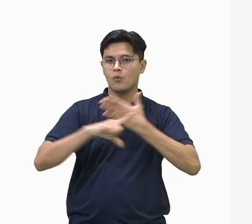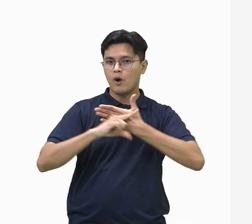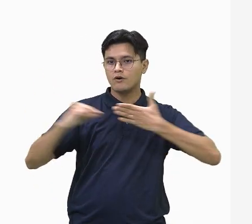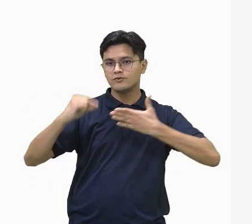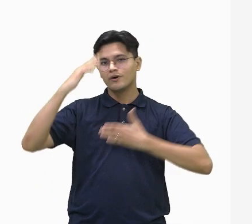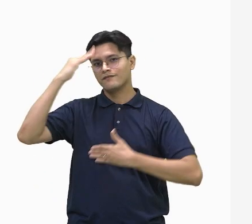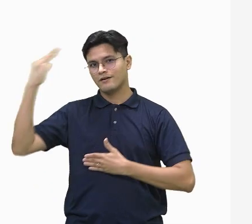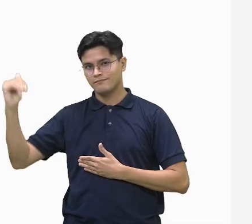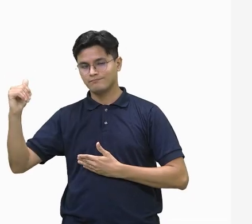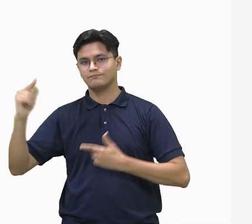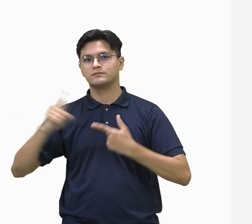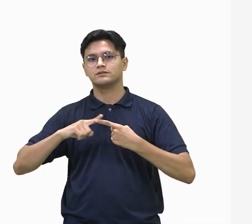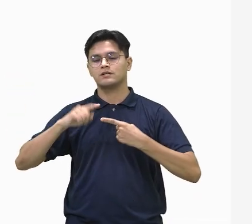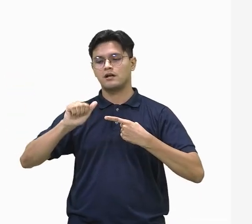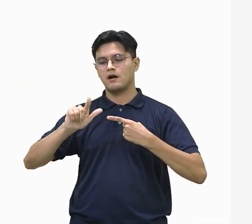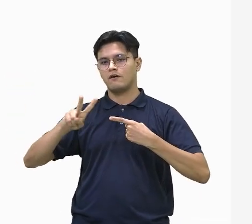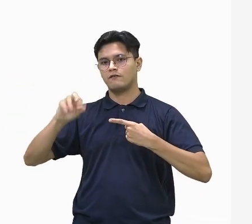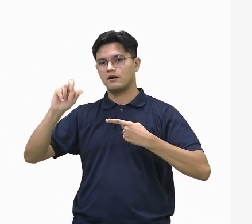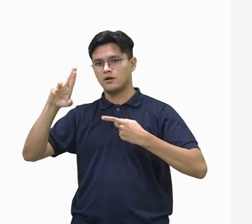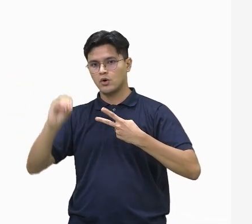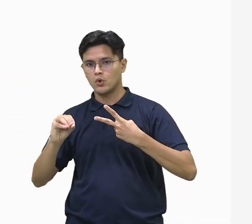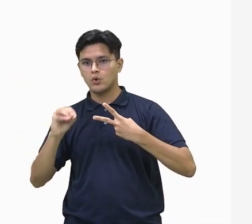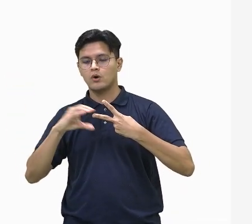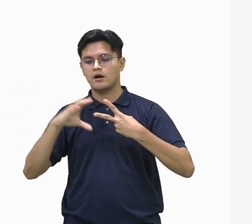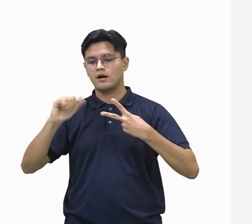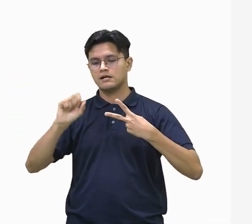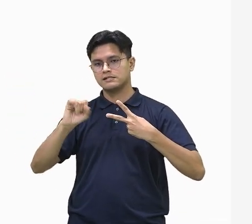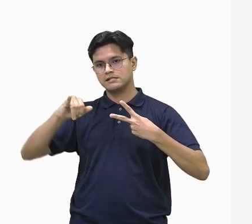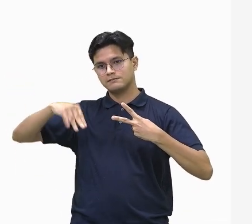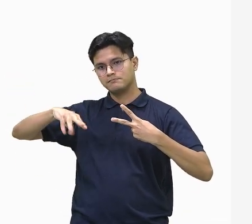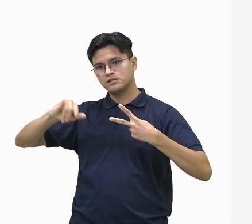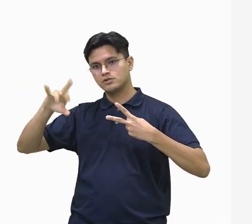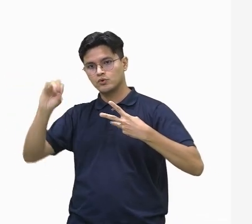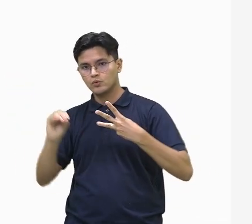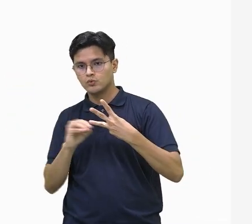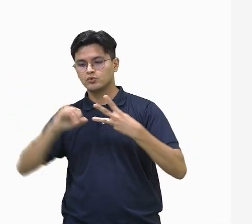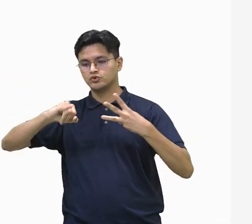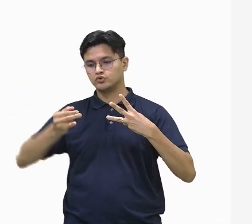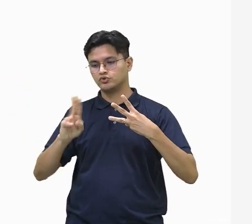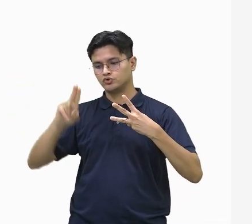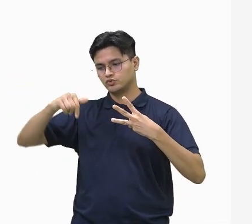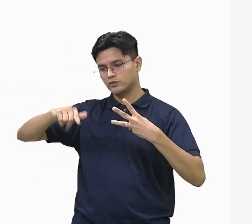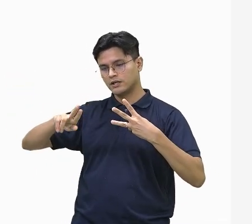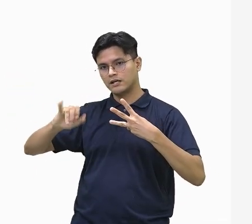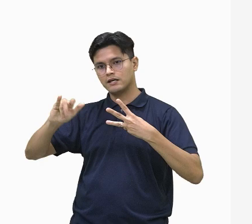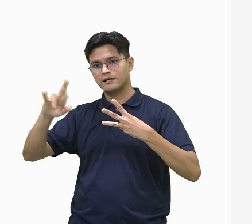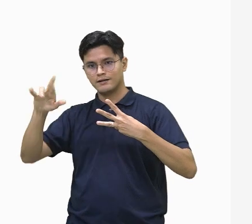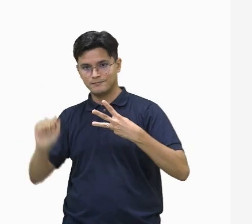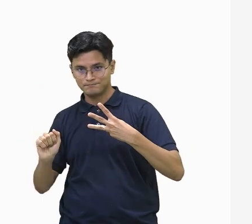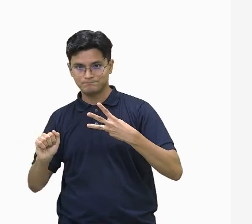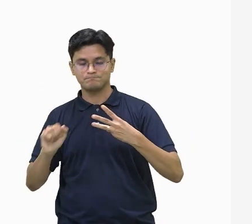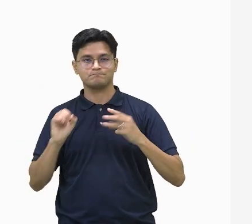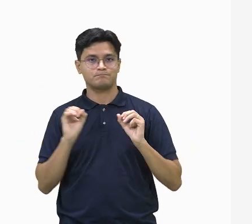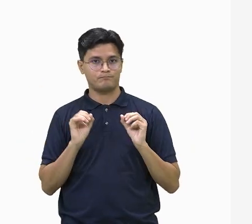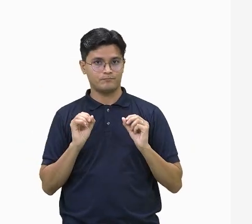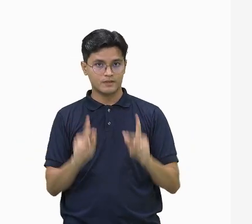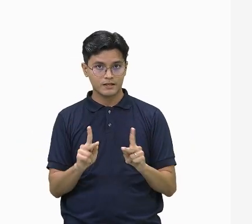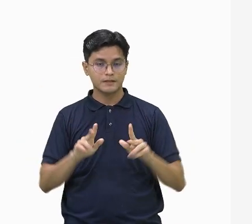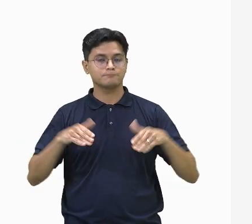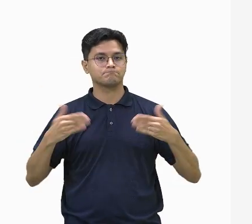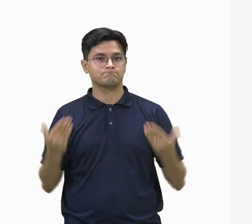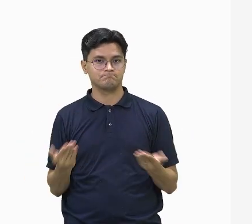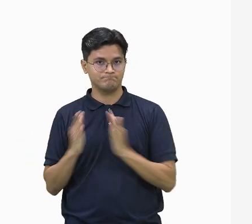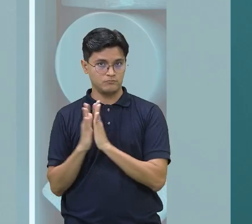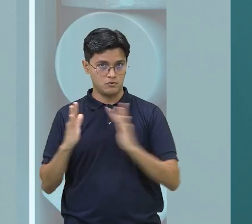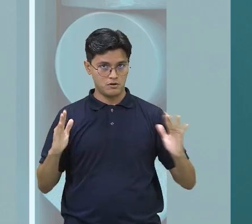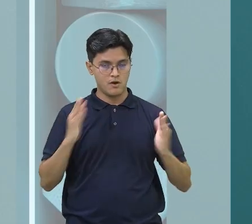de Azevedo, Casimiro de Abreu, Fagundes Varela e Junqueira Freire. Certo? Muito bem, a nossa